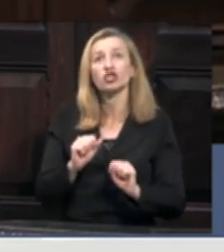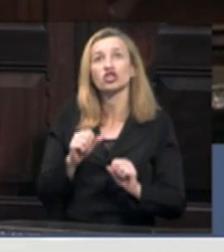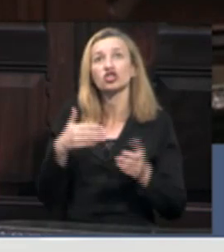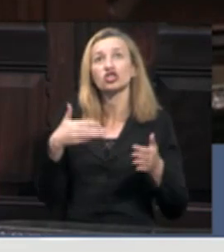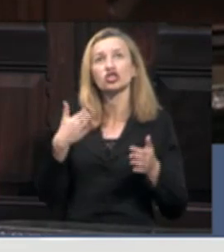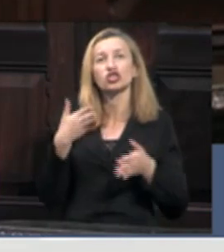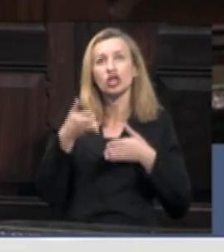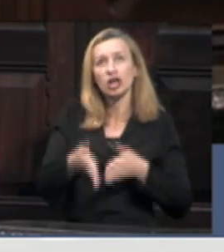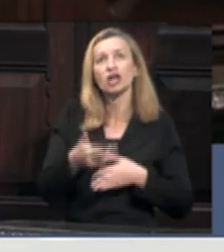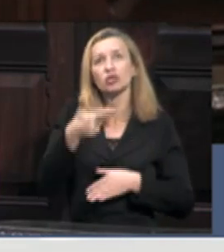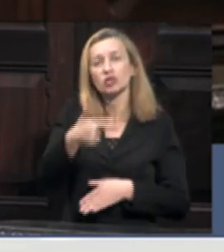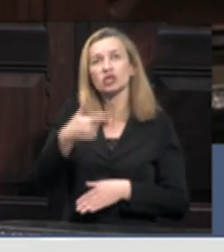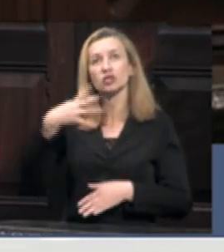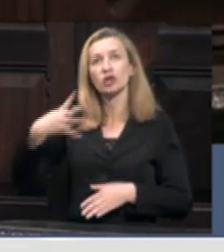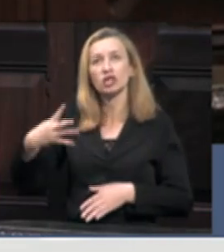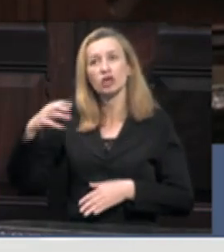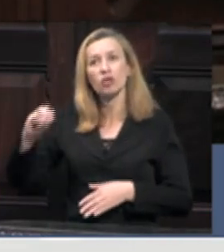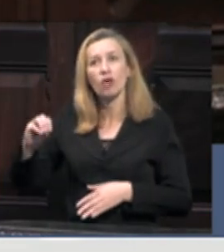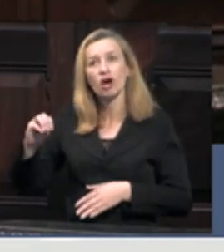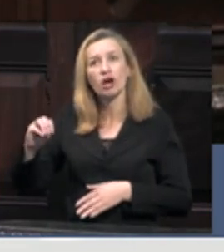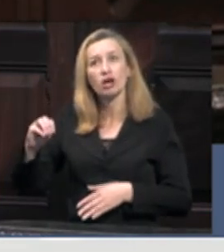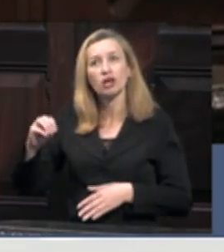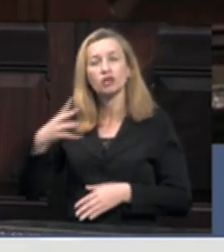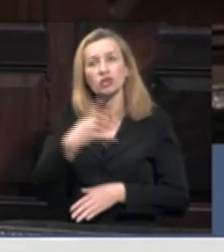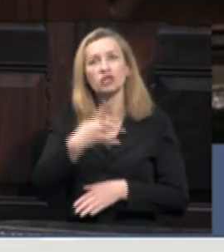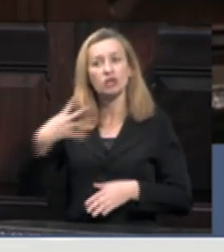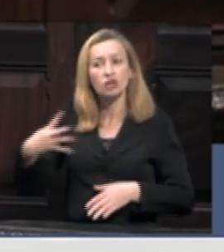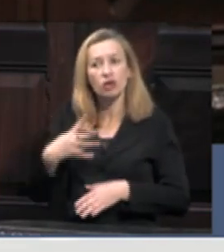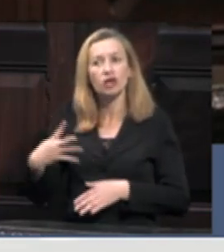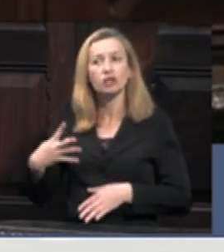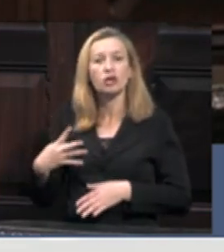244 para 400 milhões.